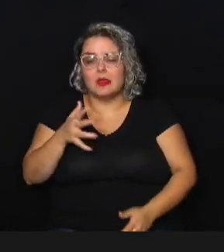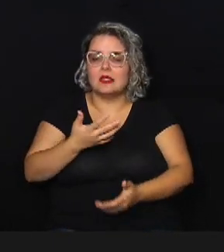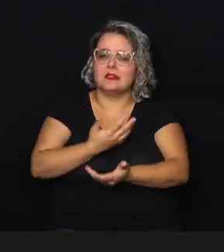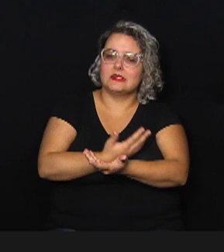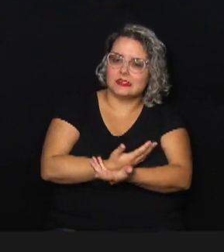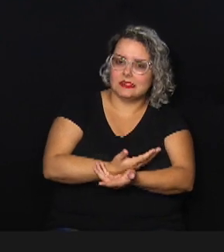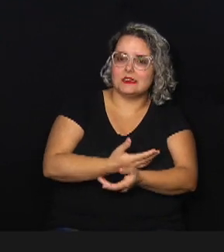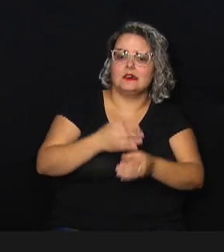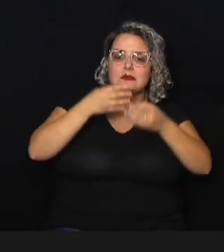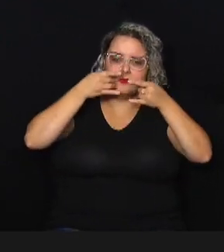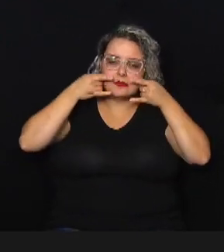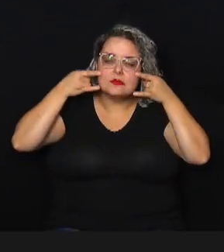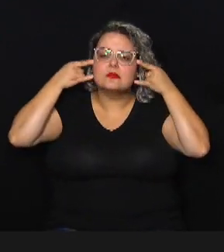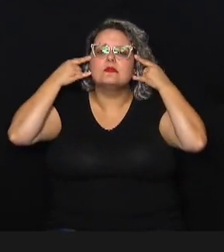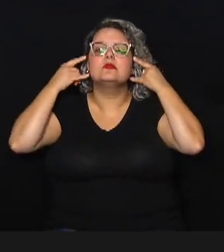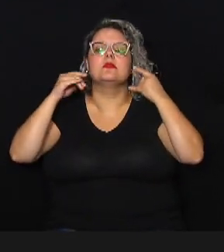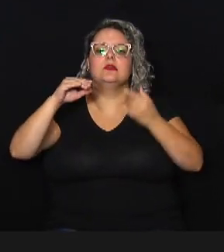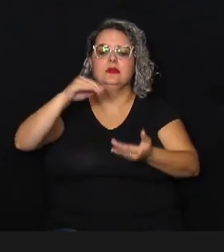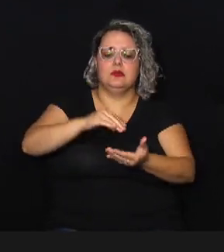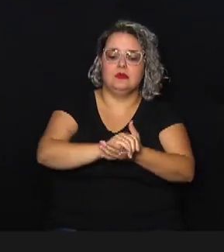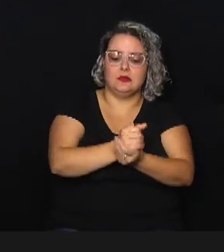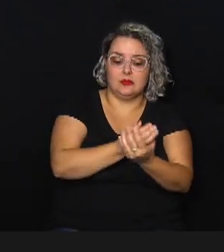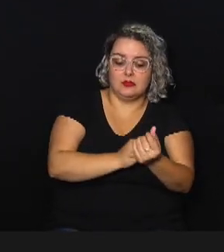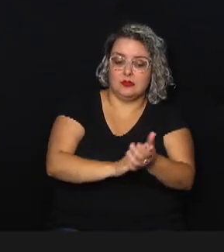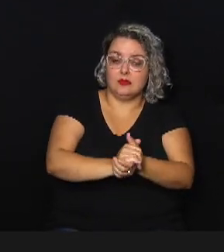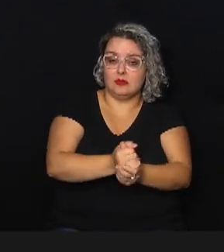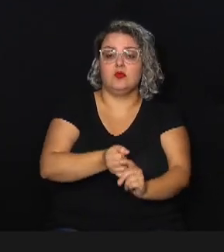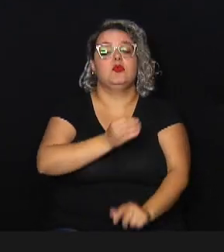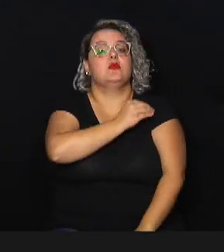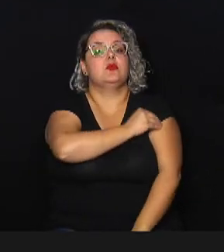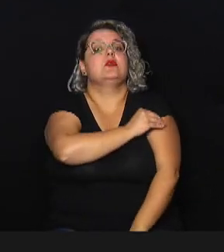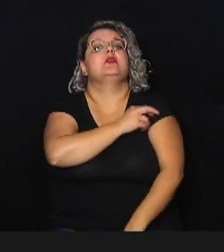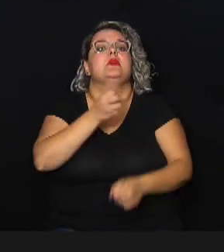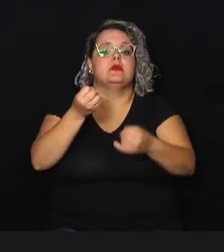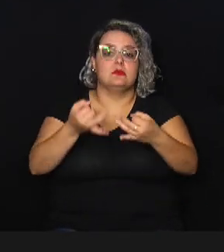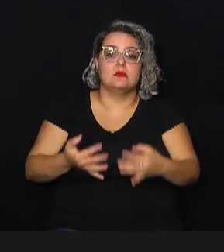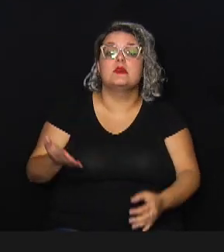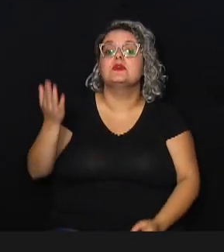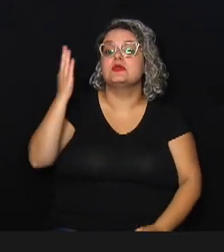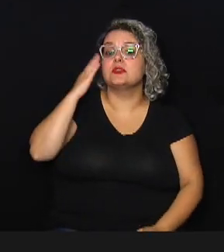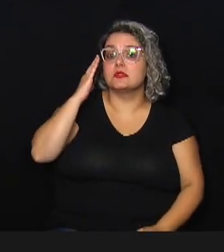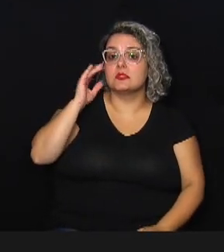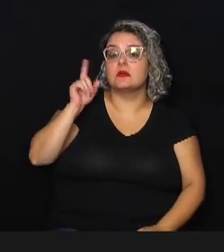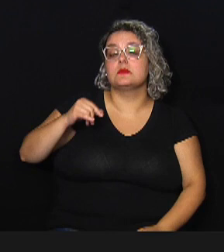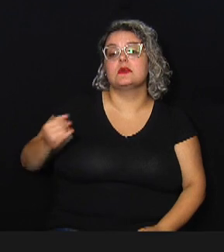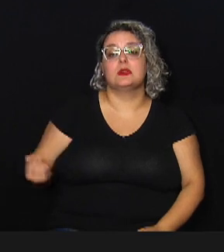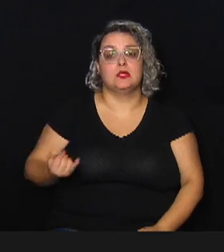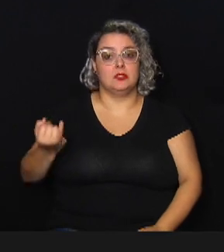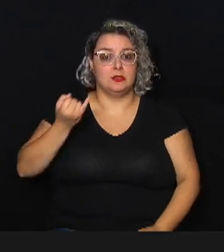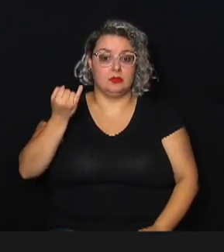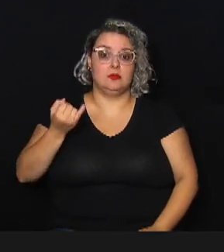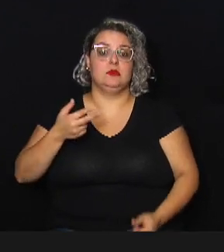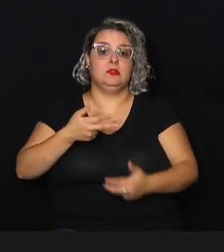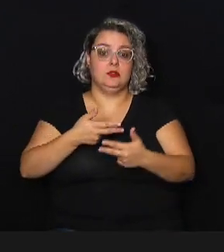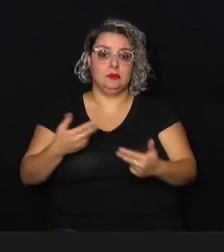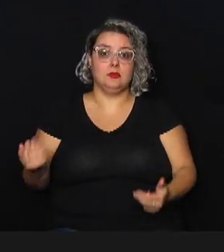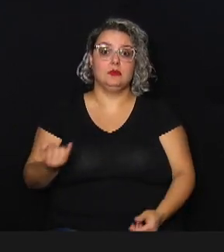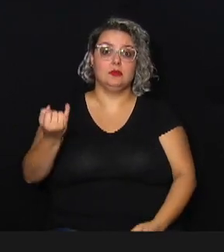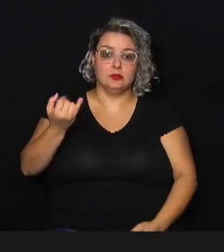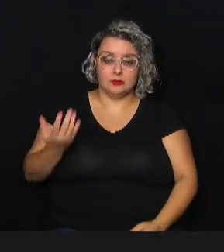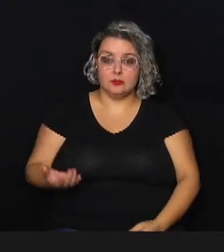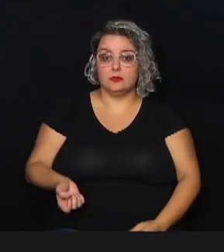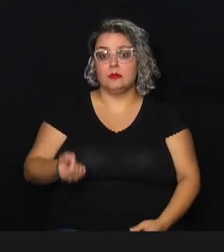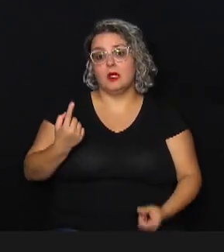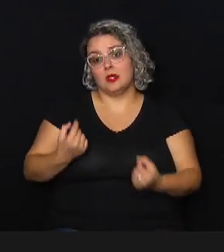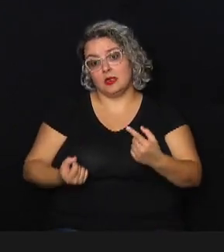usar máscara, álcool gel, essas orientações a gente dá. A gente sabe que é importante, essas coisas são importantes para alguns